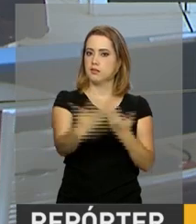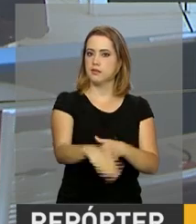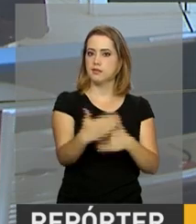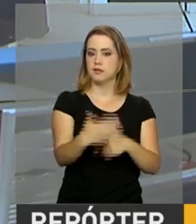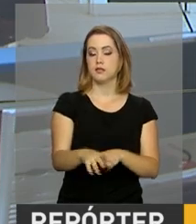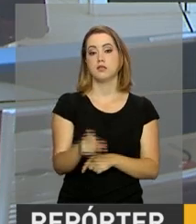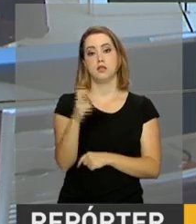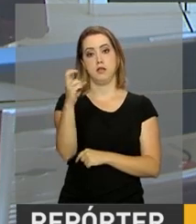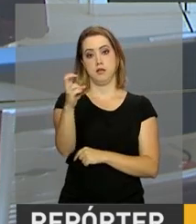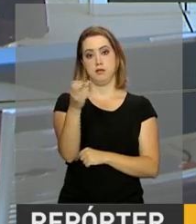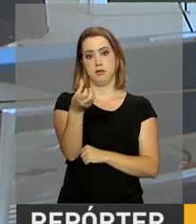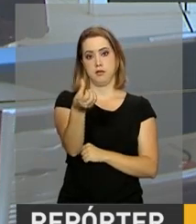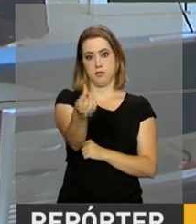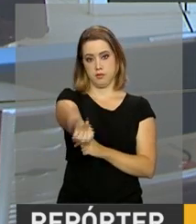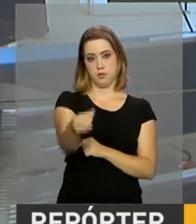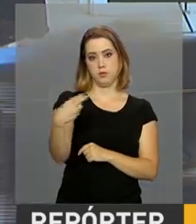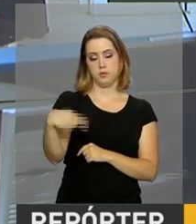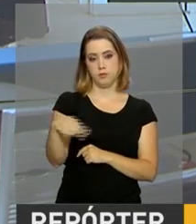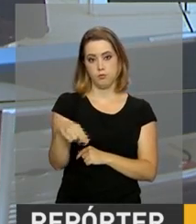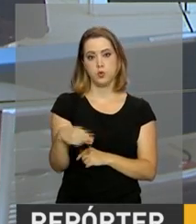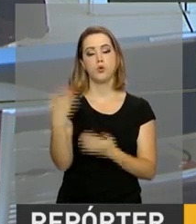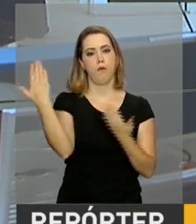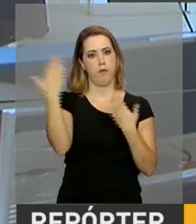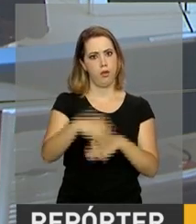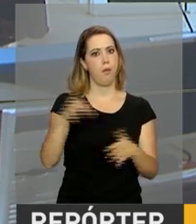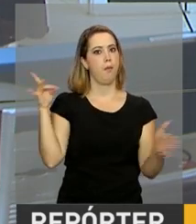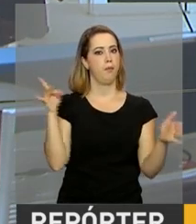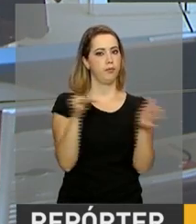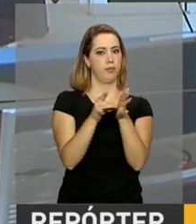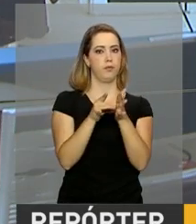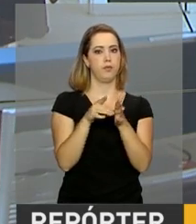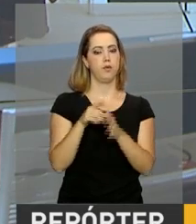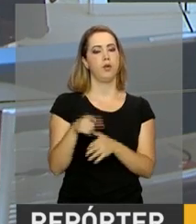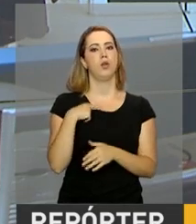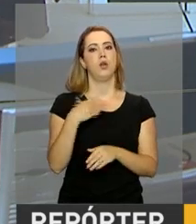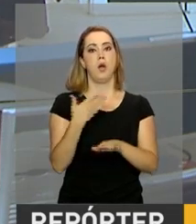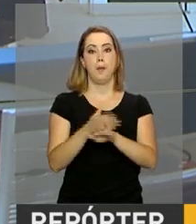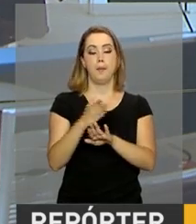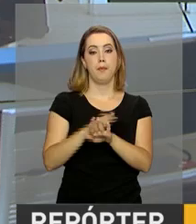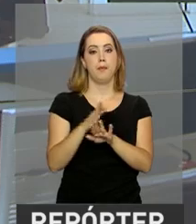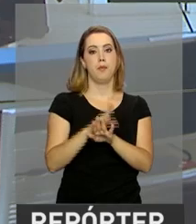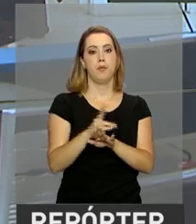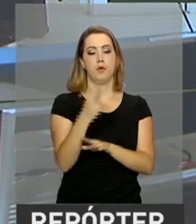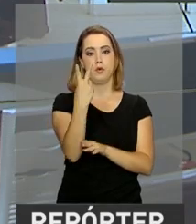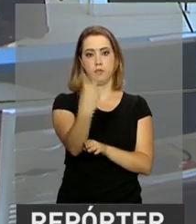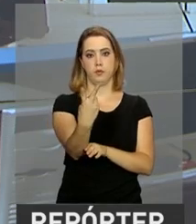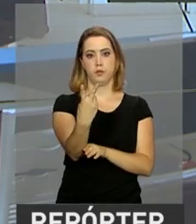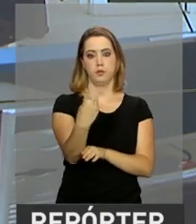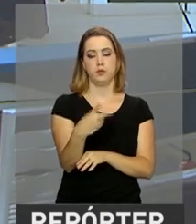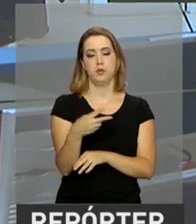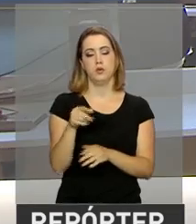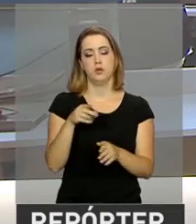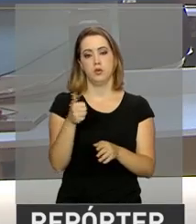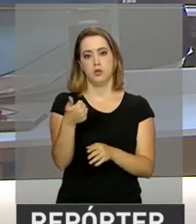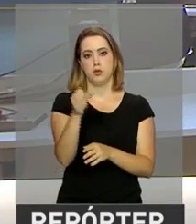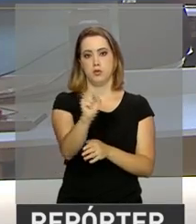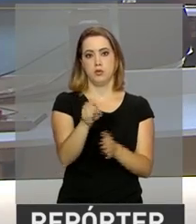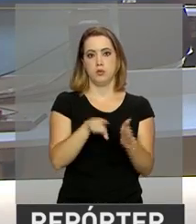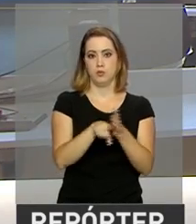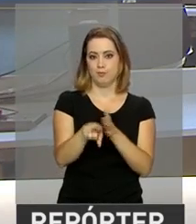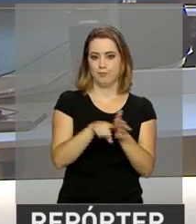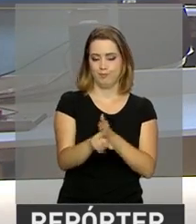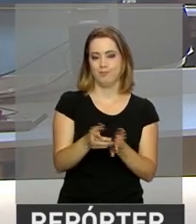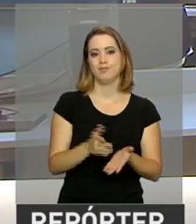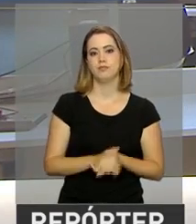para os dias 5 e 6 de novembro o teste está dividido em duas provas somando 180 questões